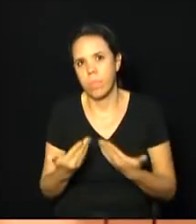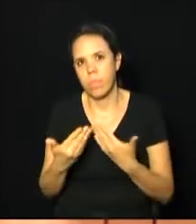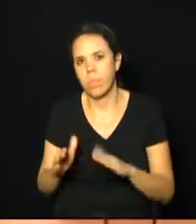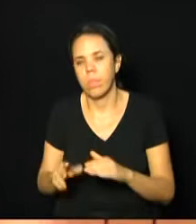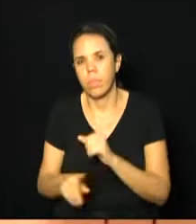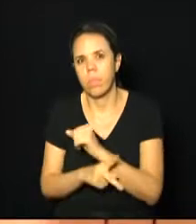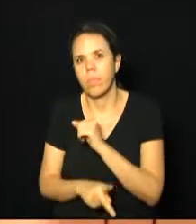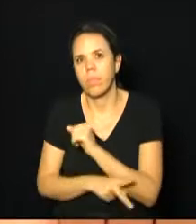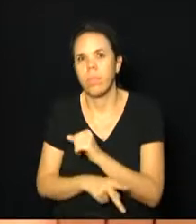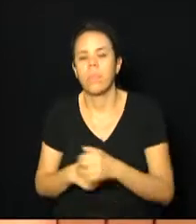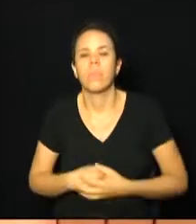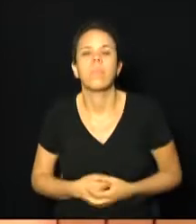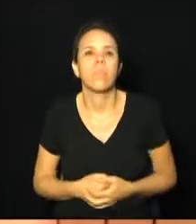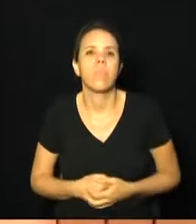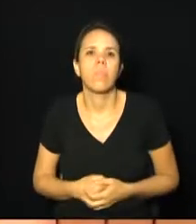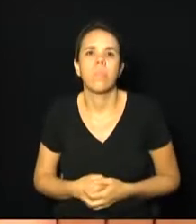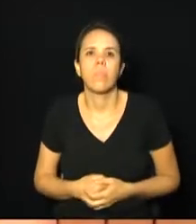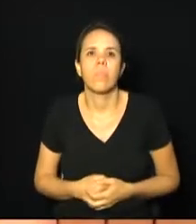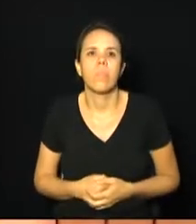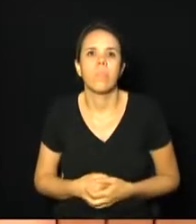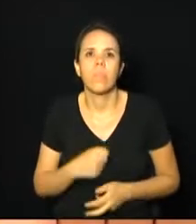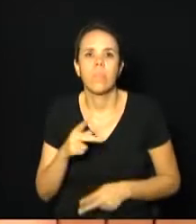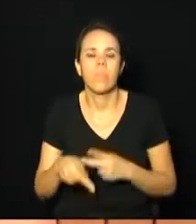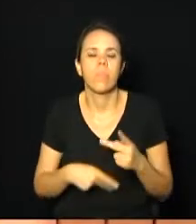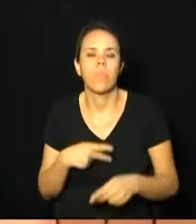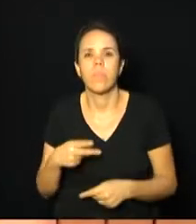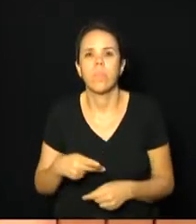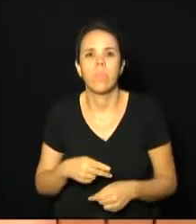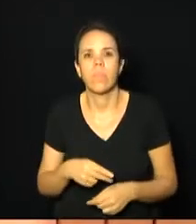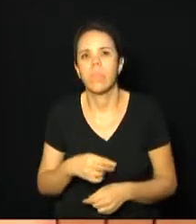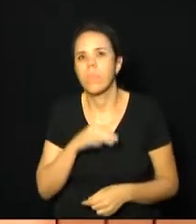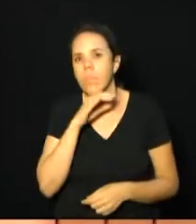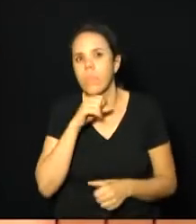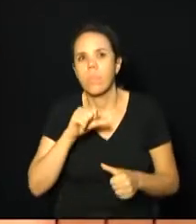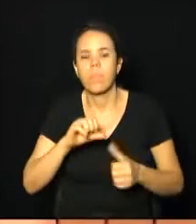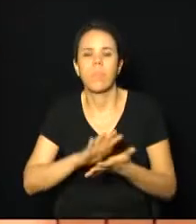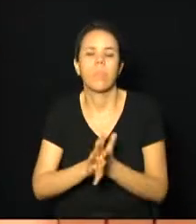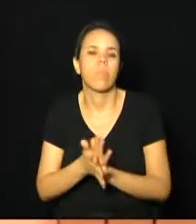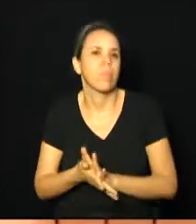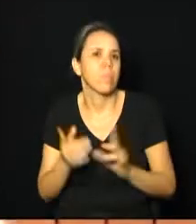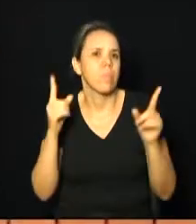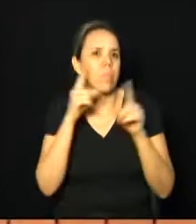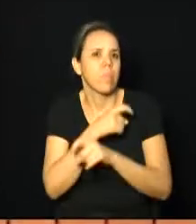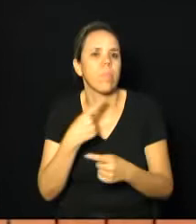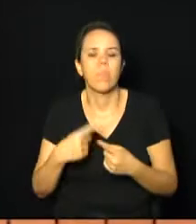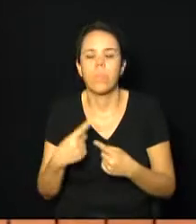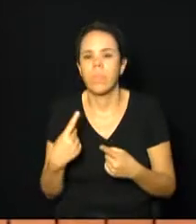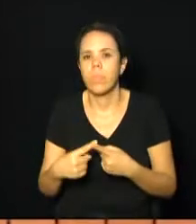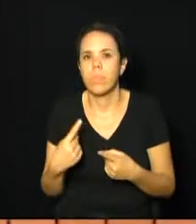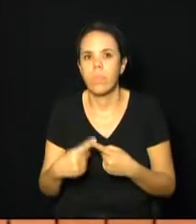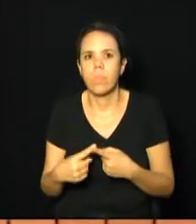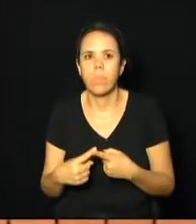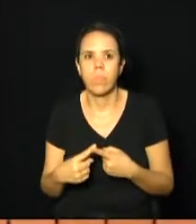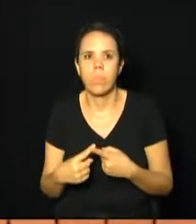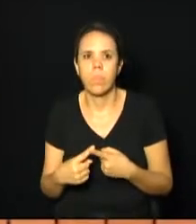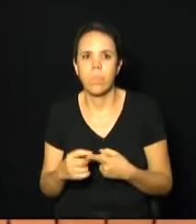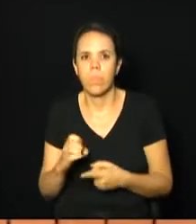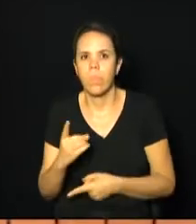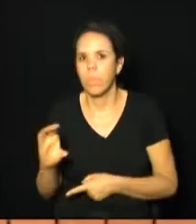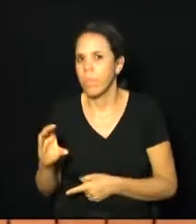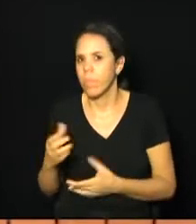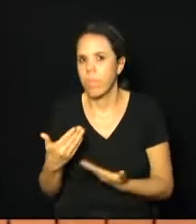ponte, está muito, o pessoal está abusando demais, né? Mas é complicado porque se a INDEC